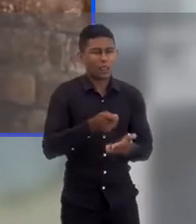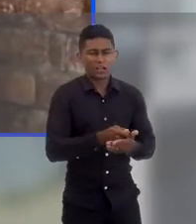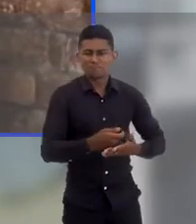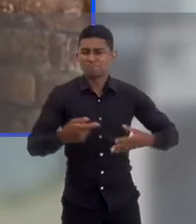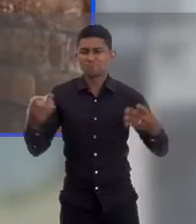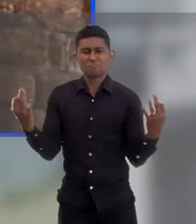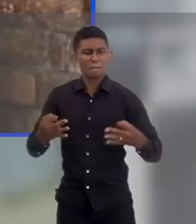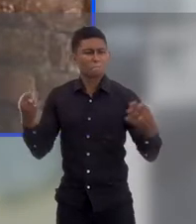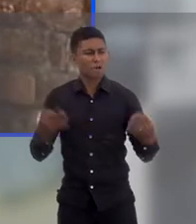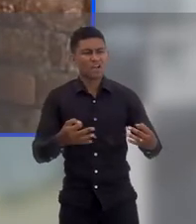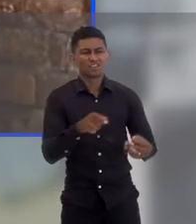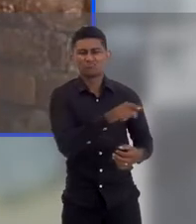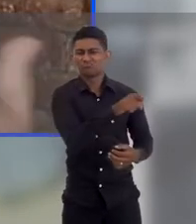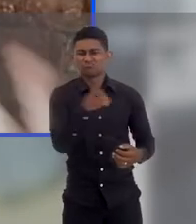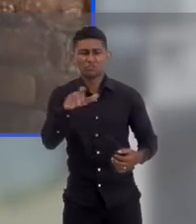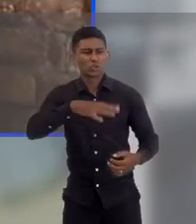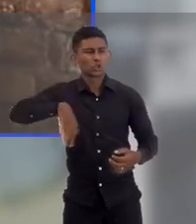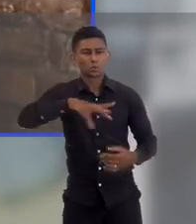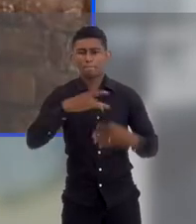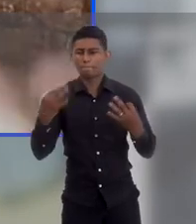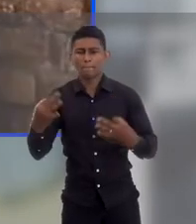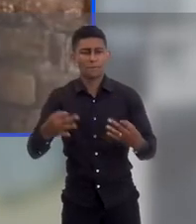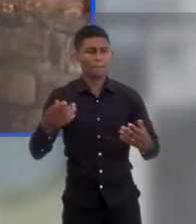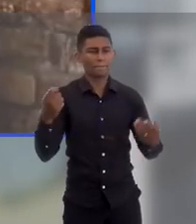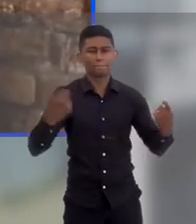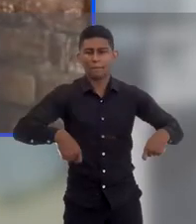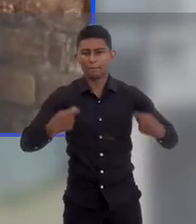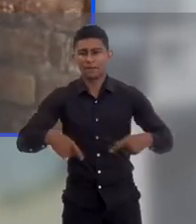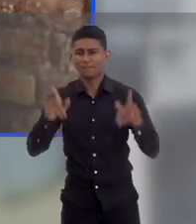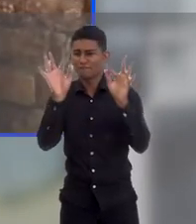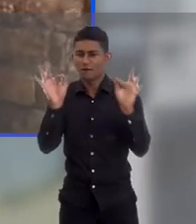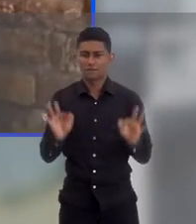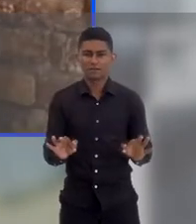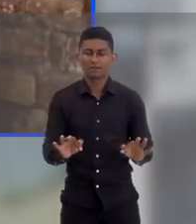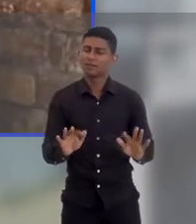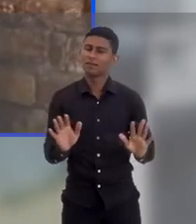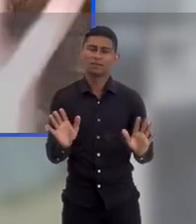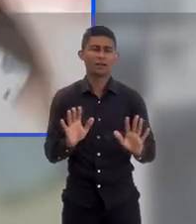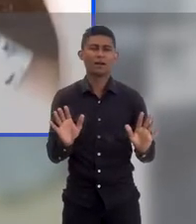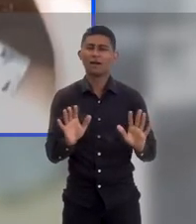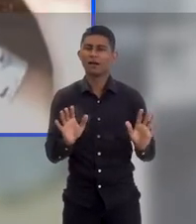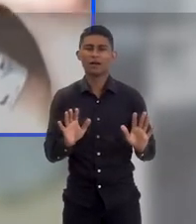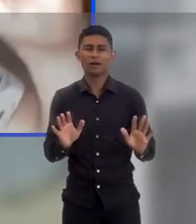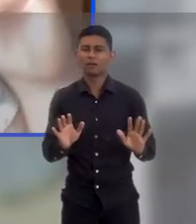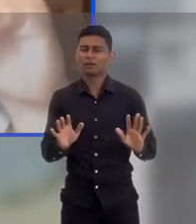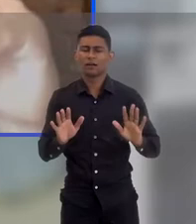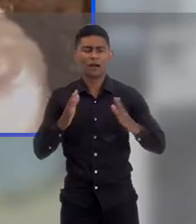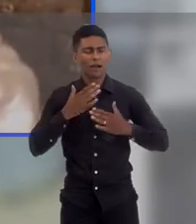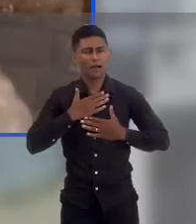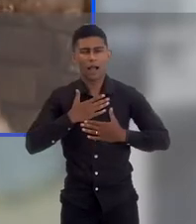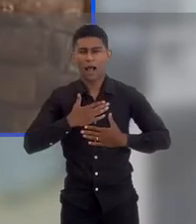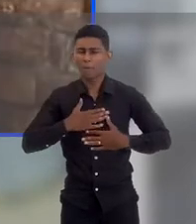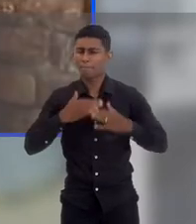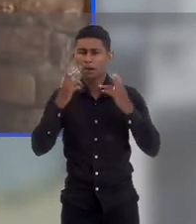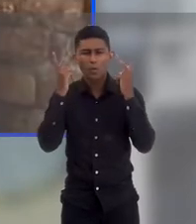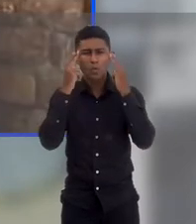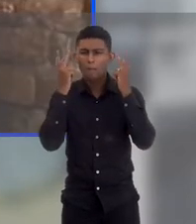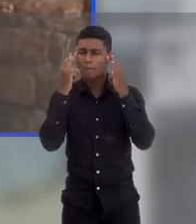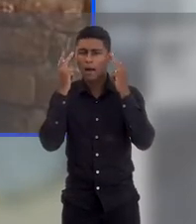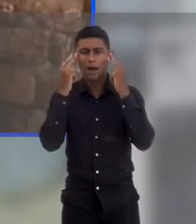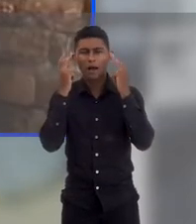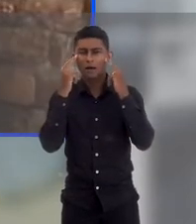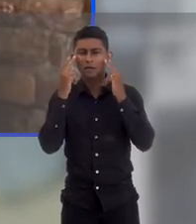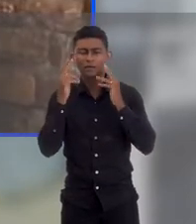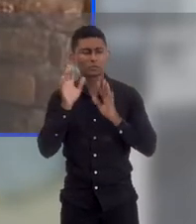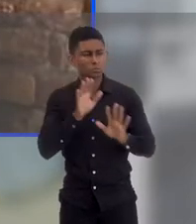pela imagem perfeita, editada e filtrada, pela falsa felicidade, que tudo isso possa arrefecer um pouquinho e a gente,